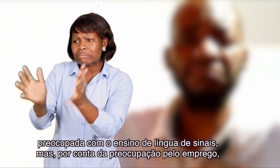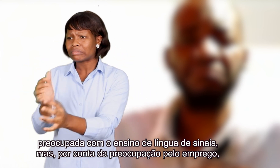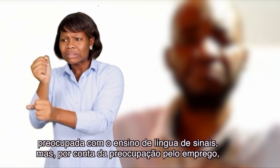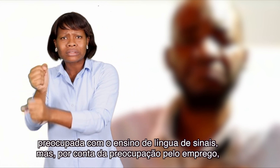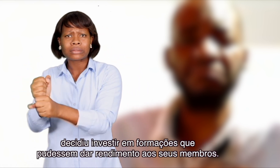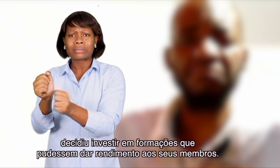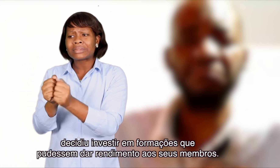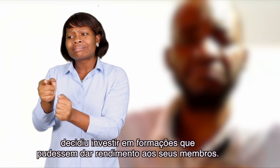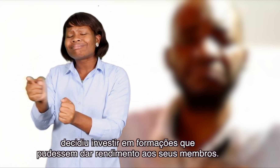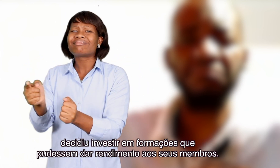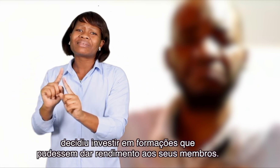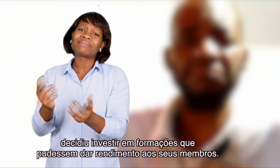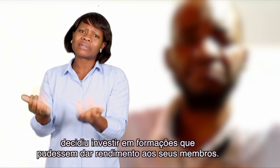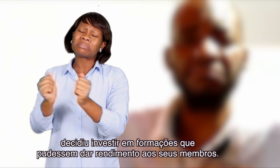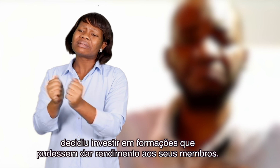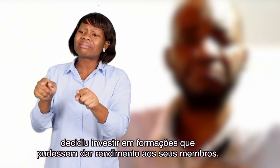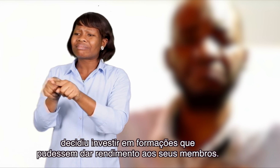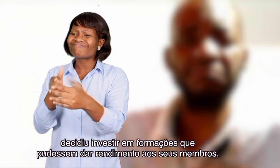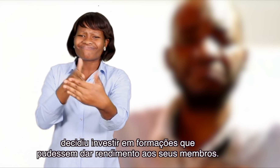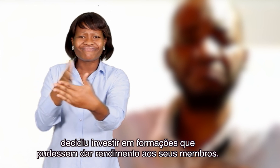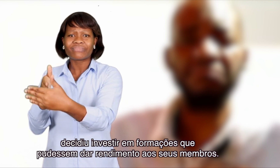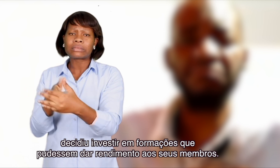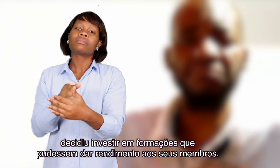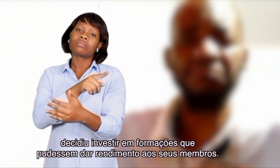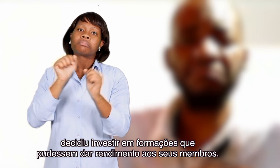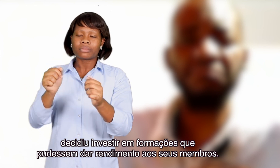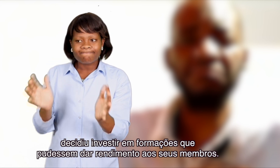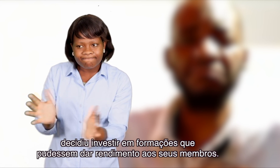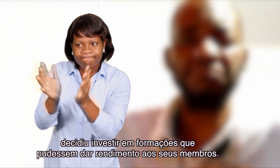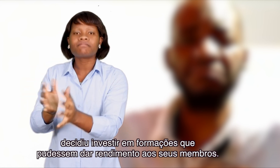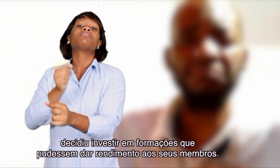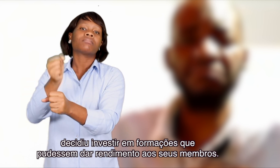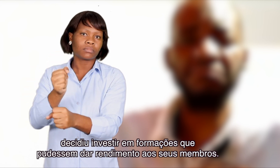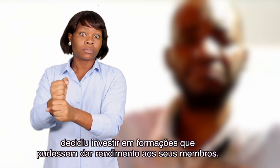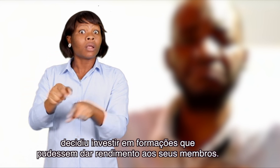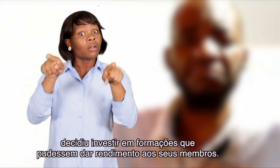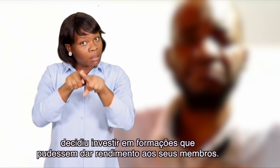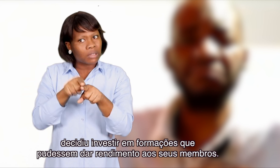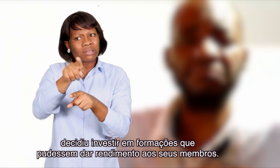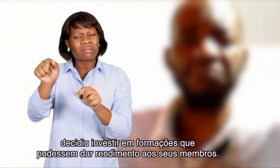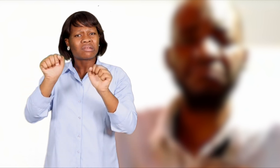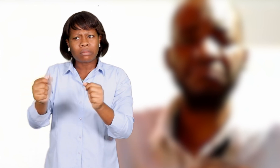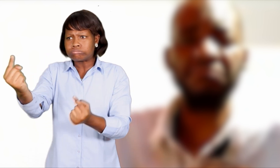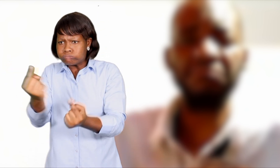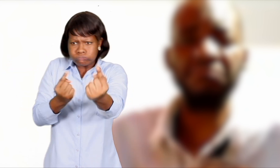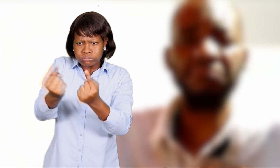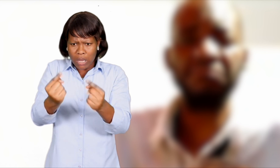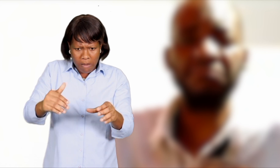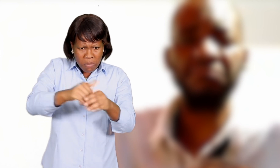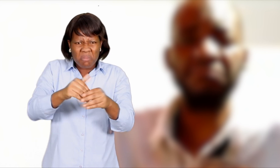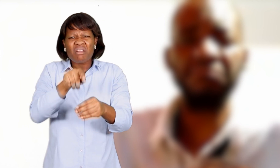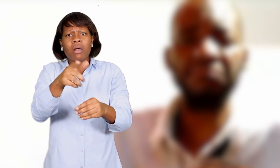da preocupação pelo emprego, decidiu investir em formações que pudessem dar rendimento aos seus membros.